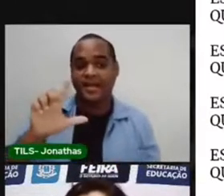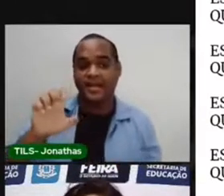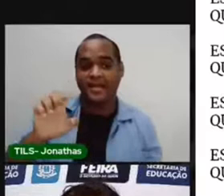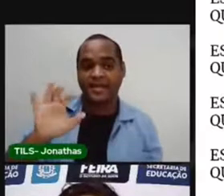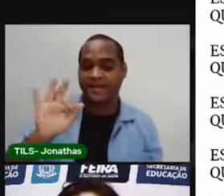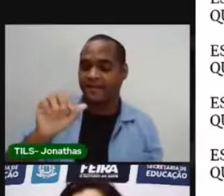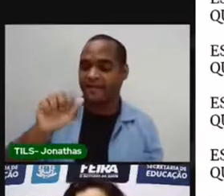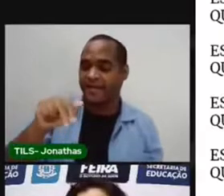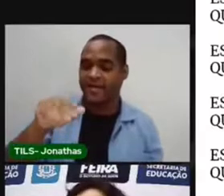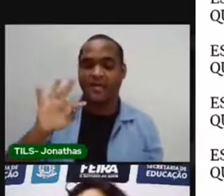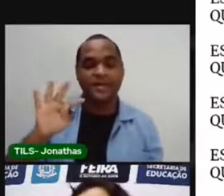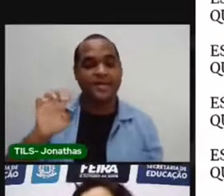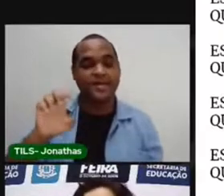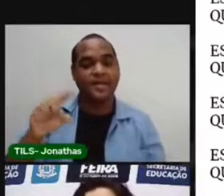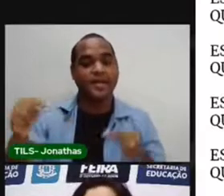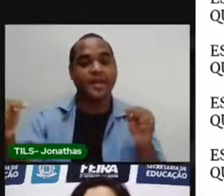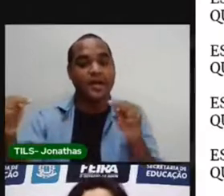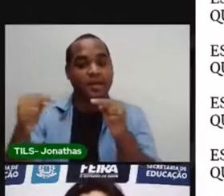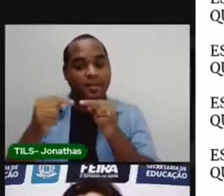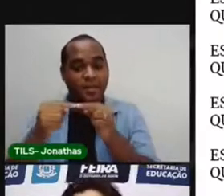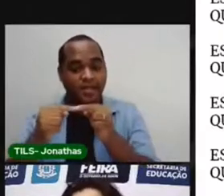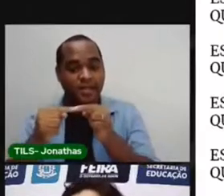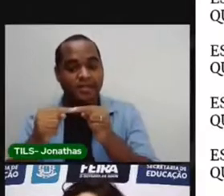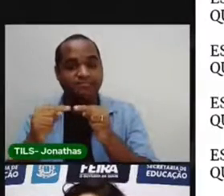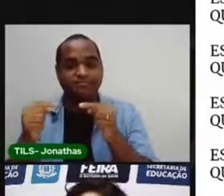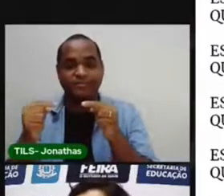Elefante rima com